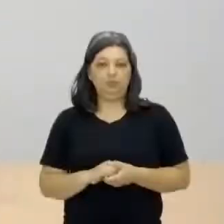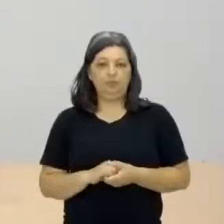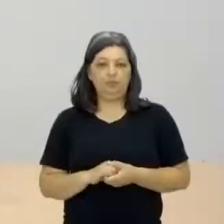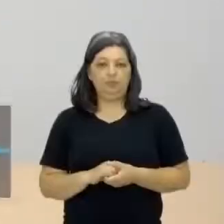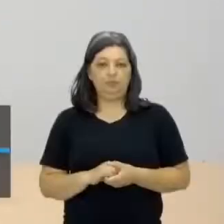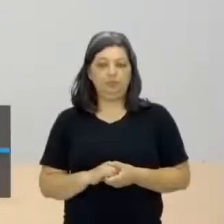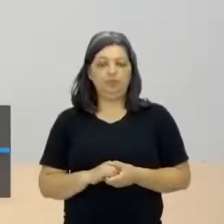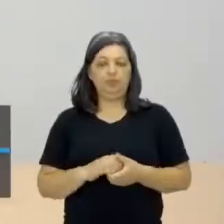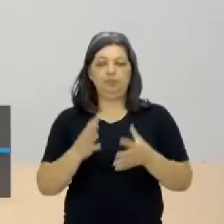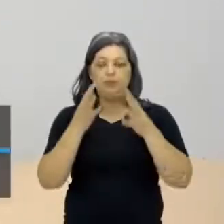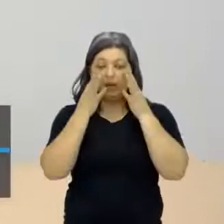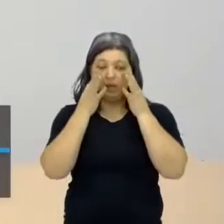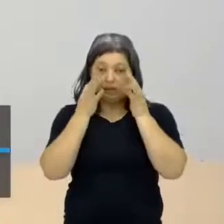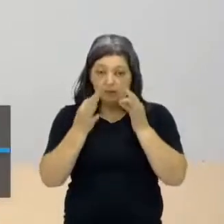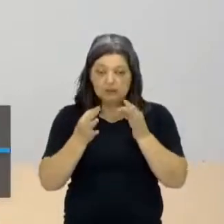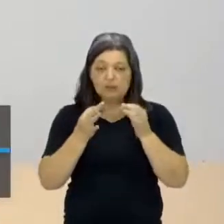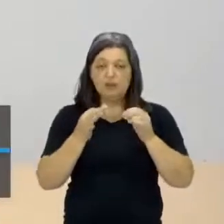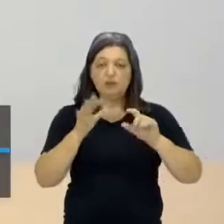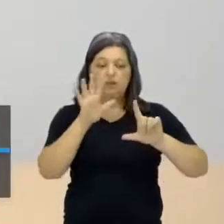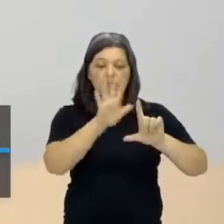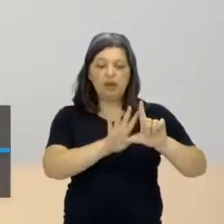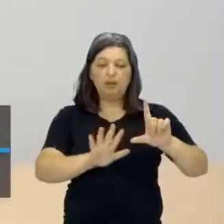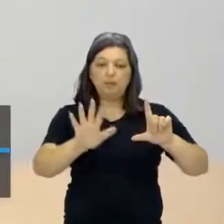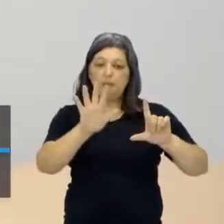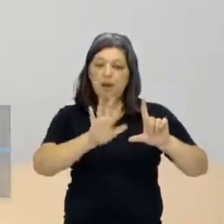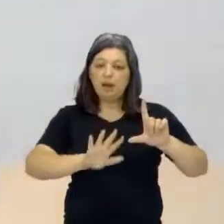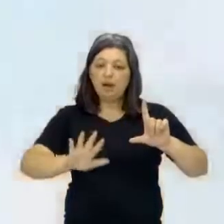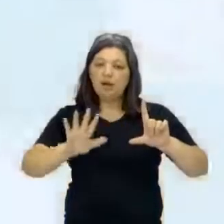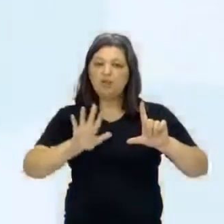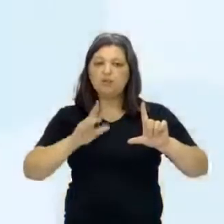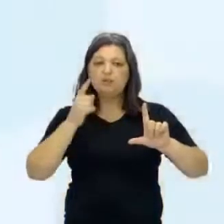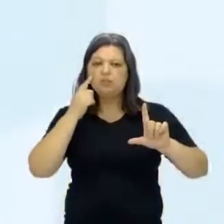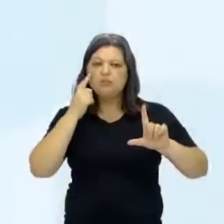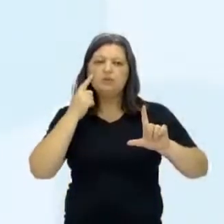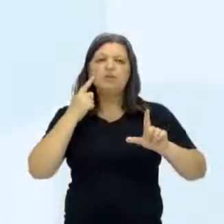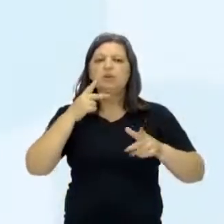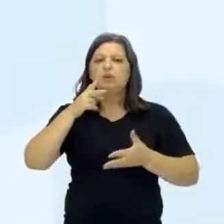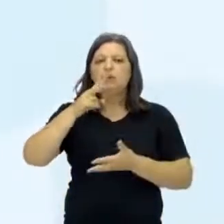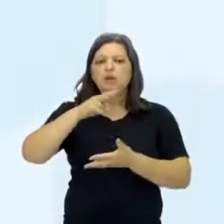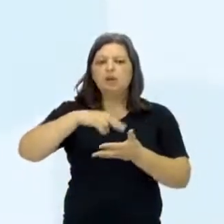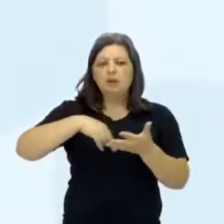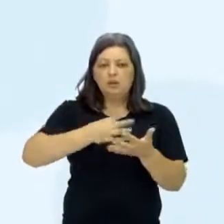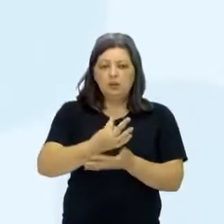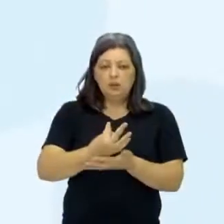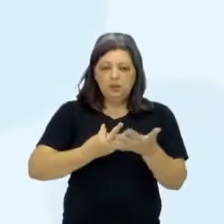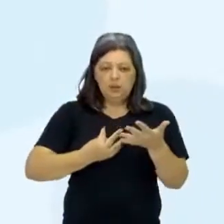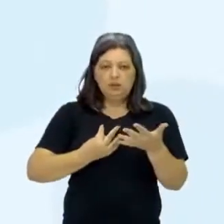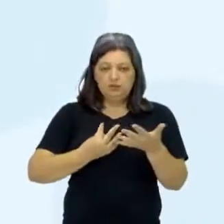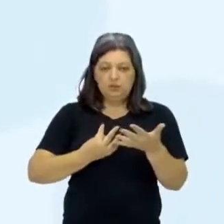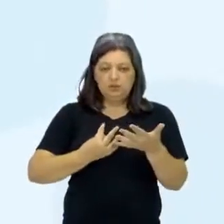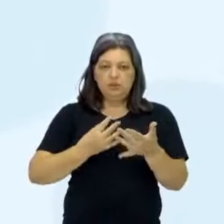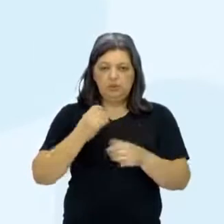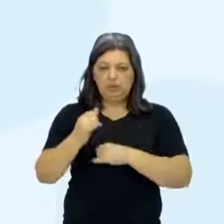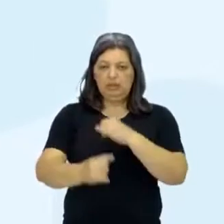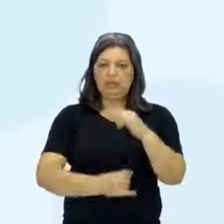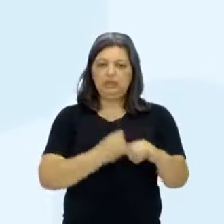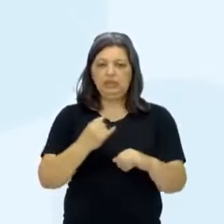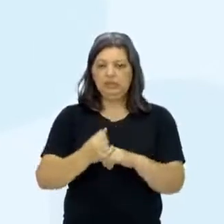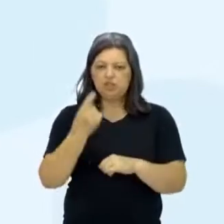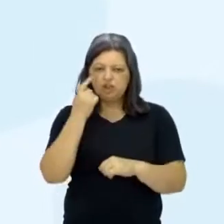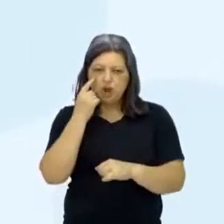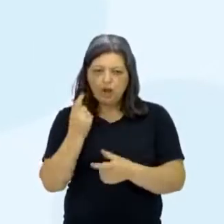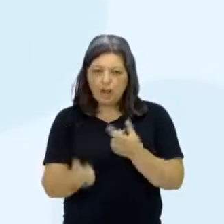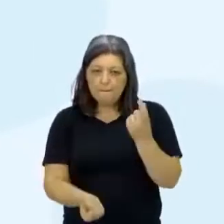Então, prestando bem atenção aí na imagem, né? Lendo um texto na internet, eu estava até comentando com o Mauro, né? Olha a pipoca